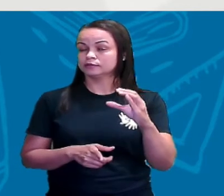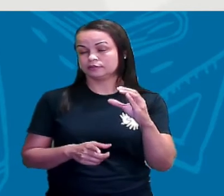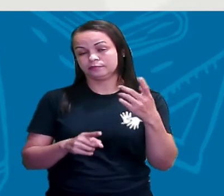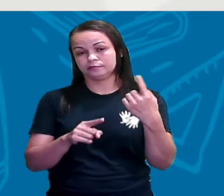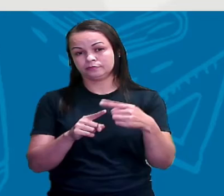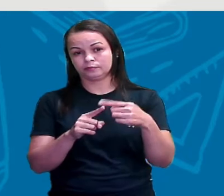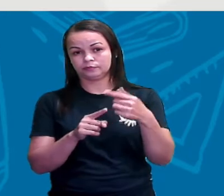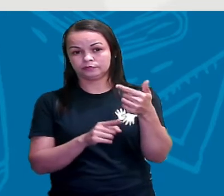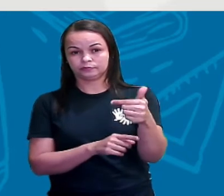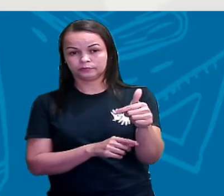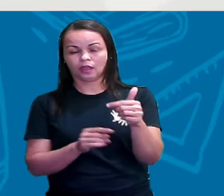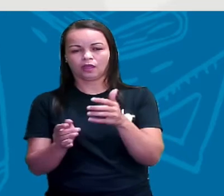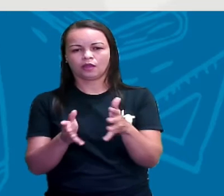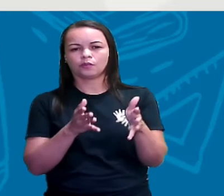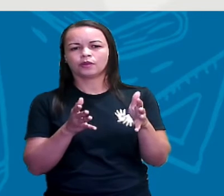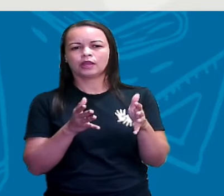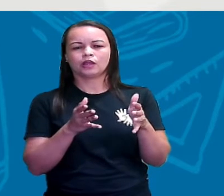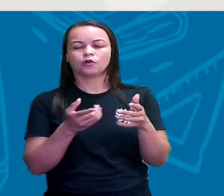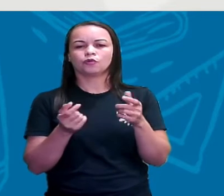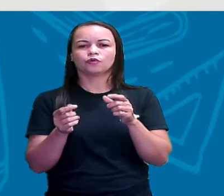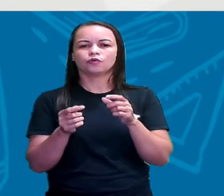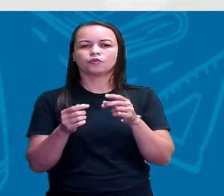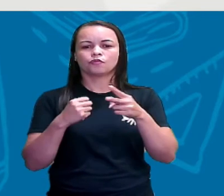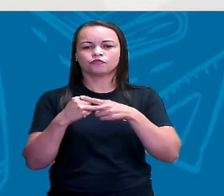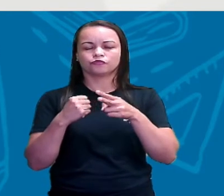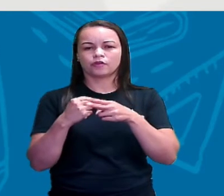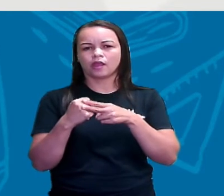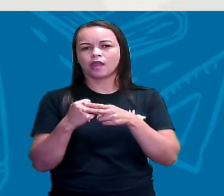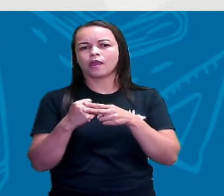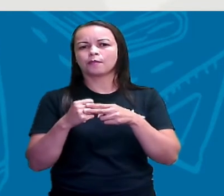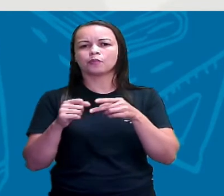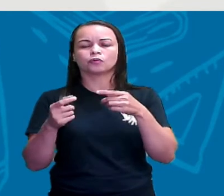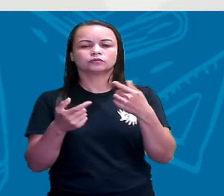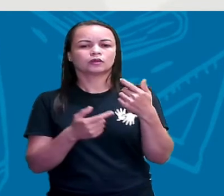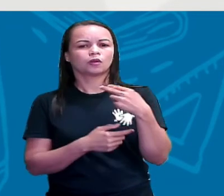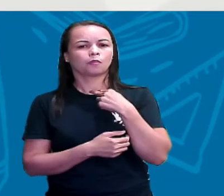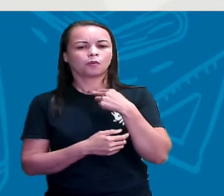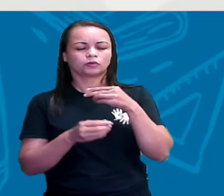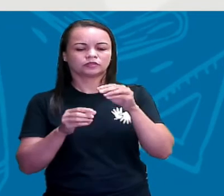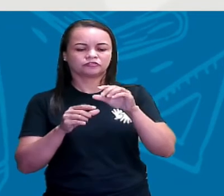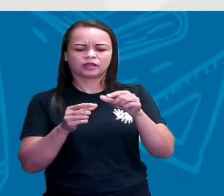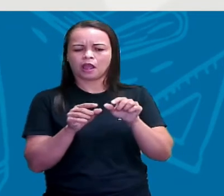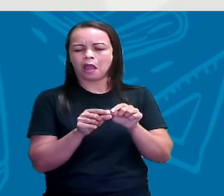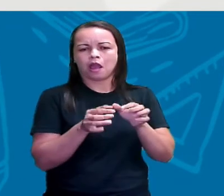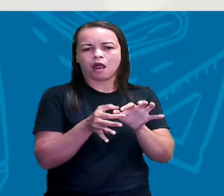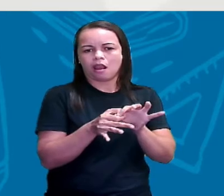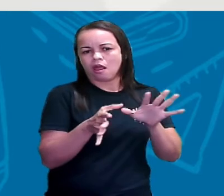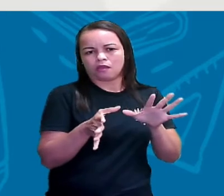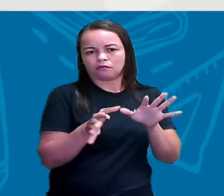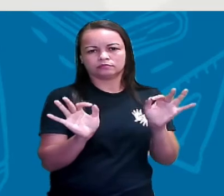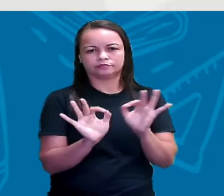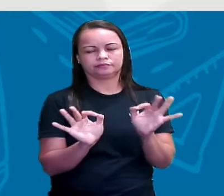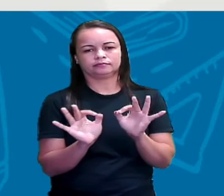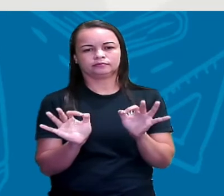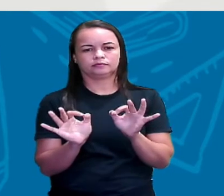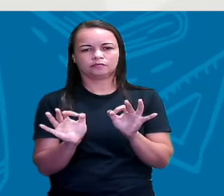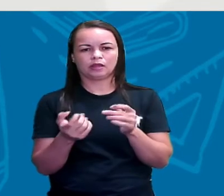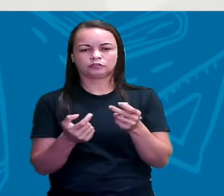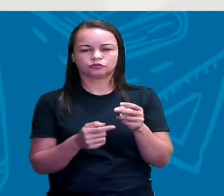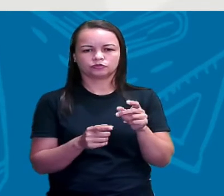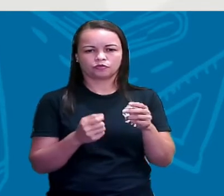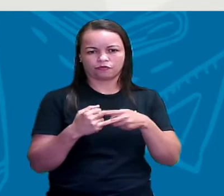porque o verbo sell não pode ficar sold. Eu não posso ter auxiliar negativo, que é o didn't, mais o verbo no